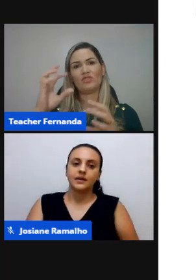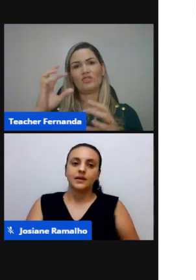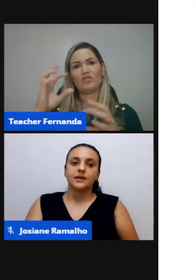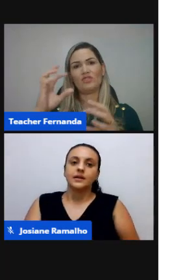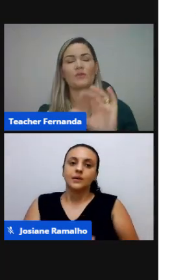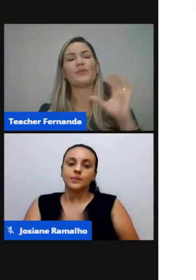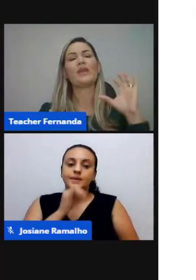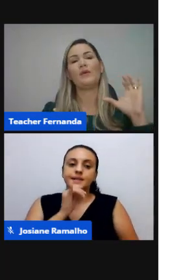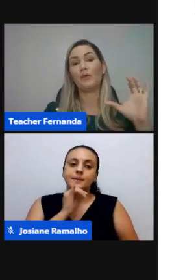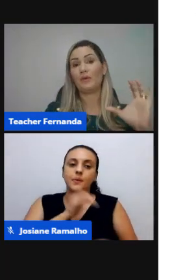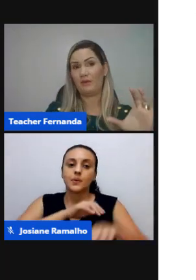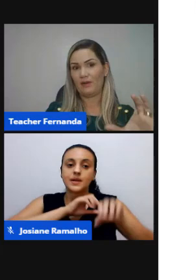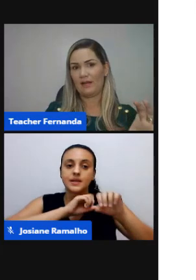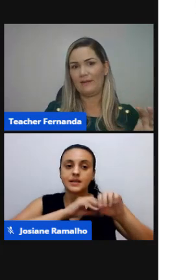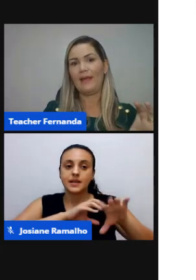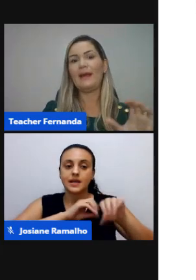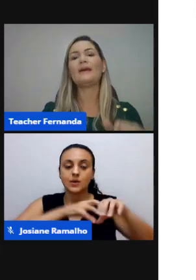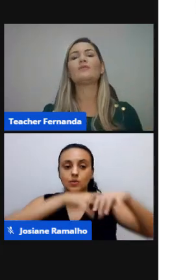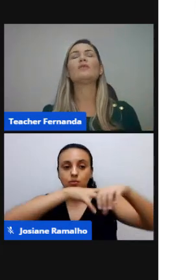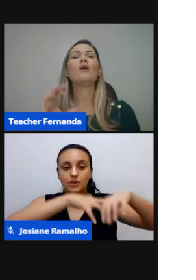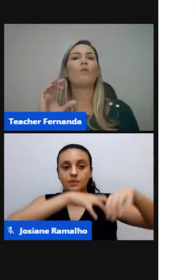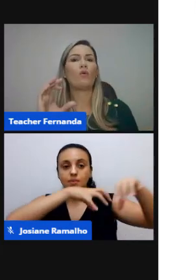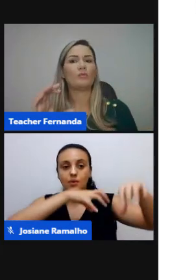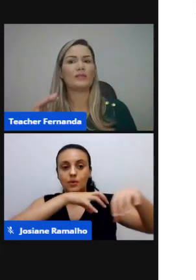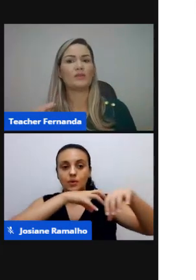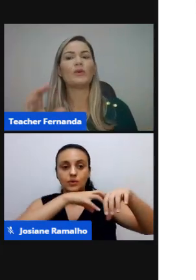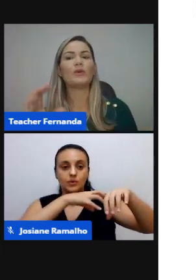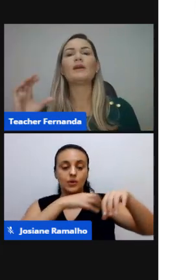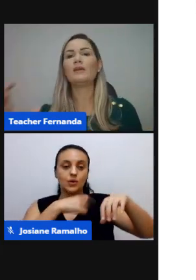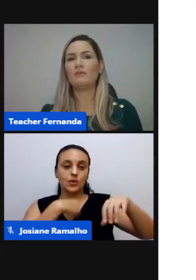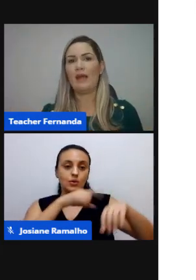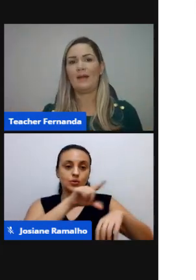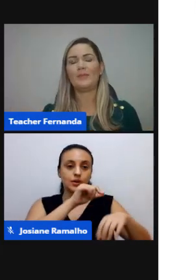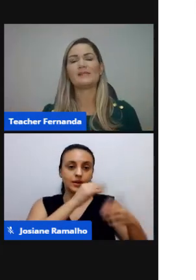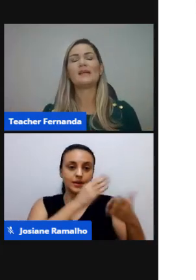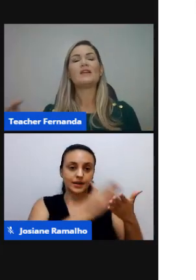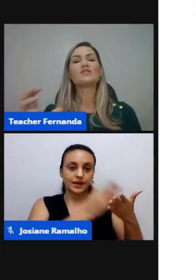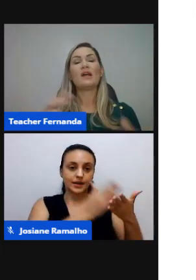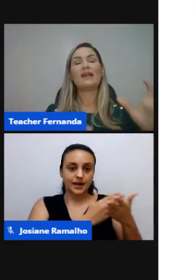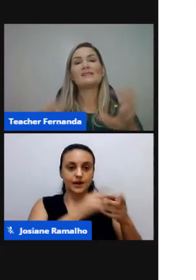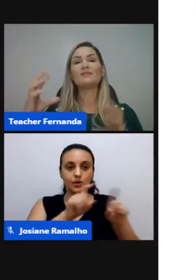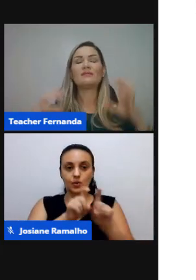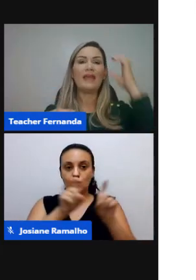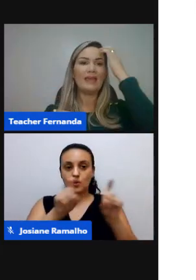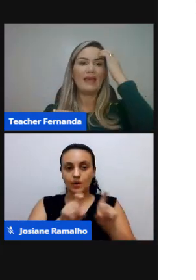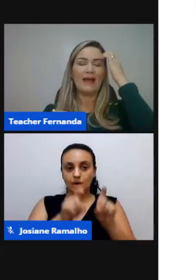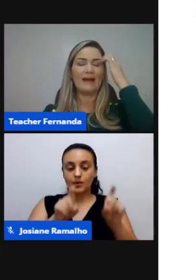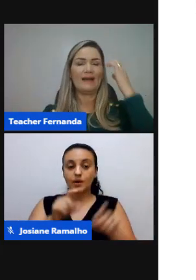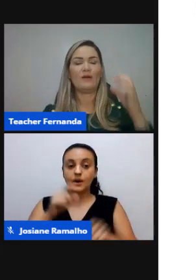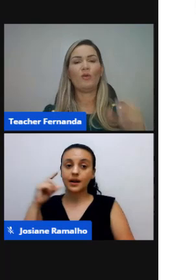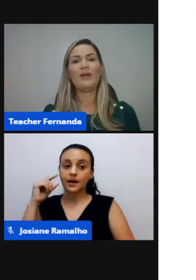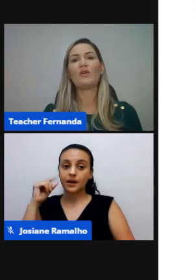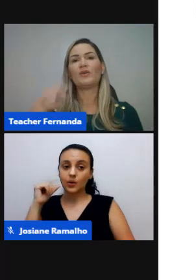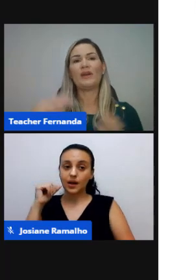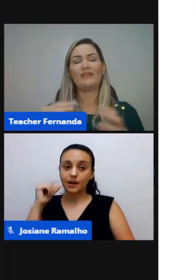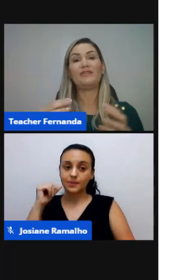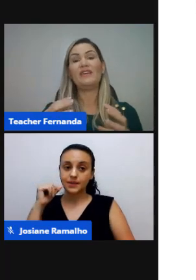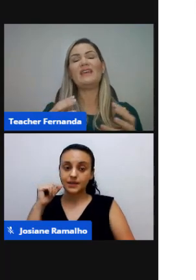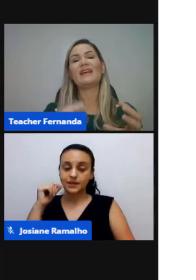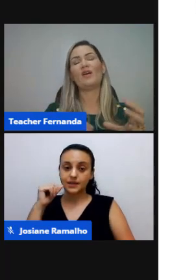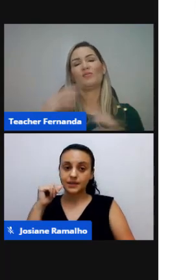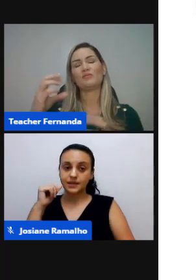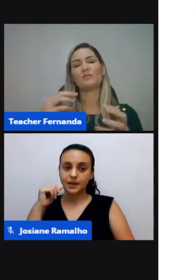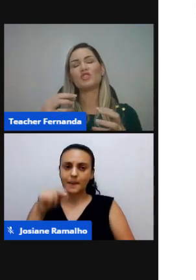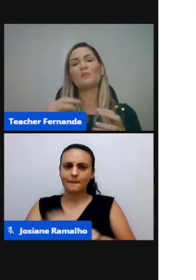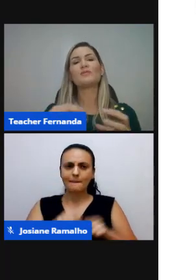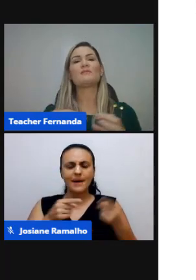ensino remoto. Eu coloquei um caderno, um computador e um lápis. Só que eles não têm uma